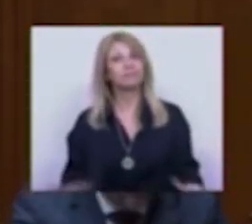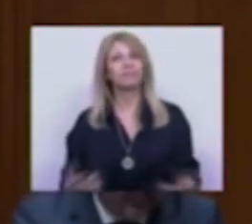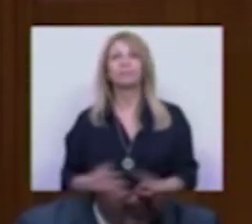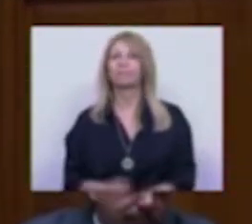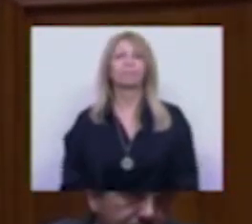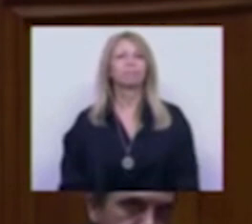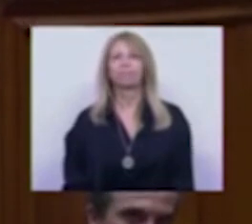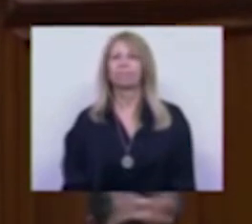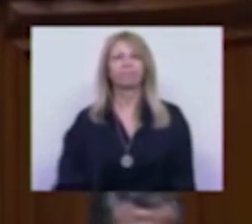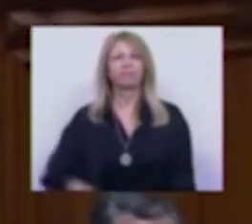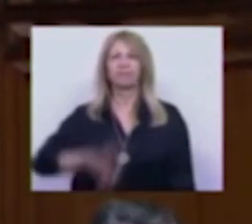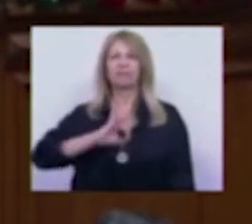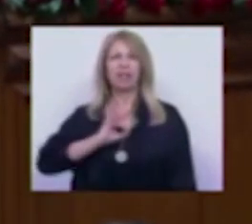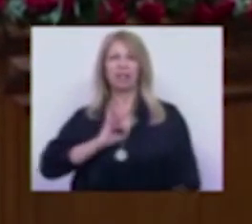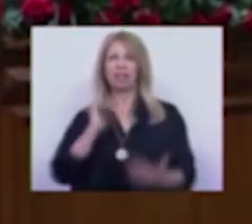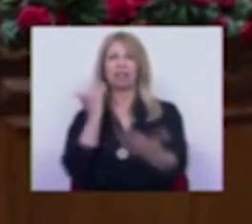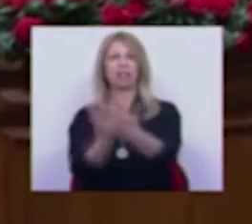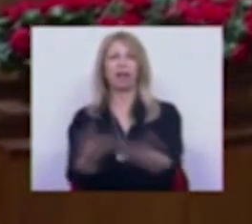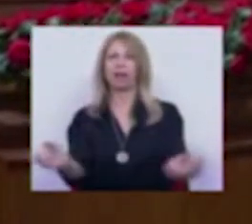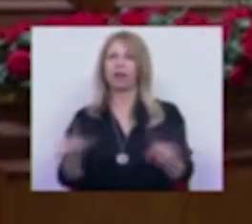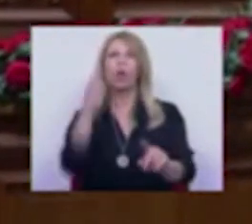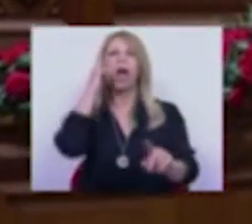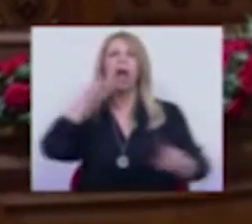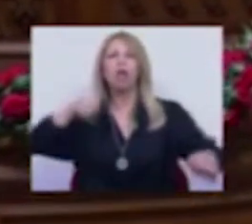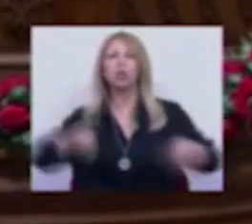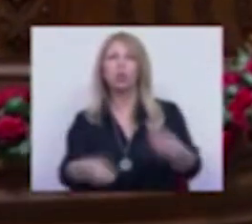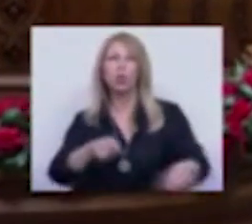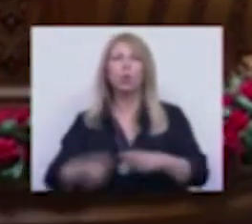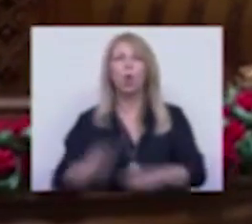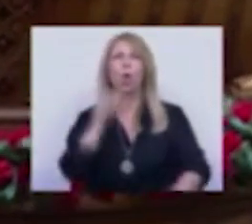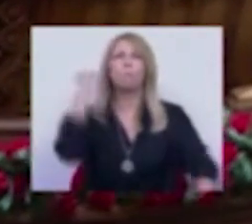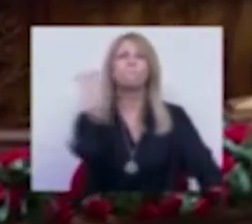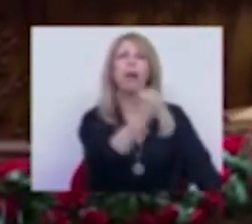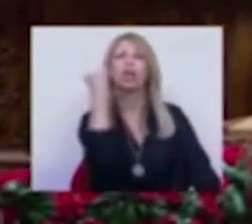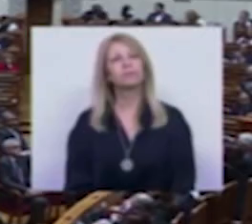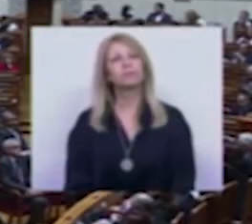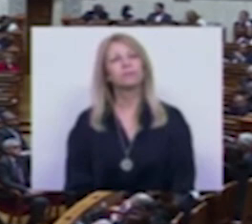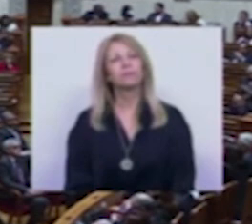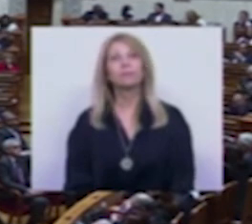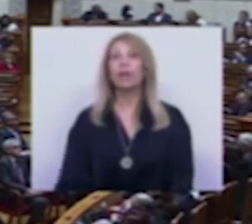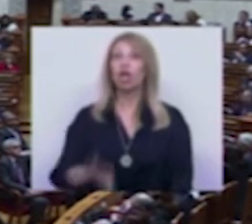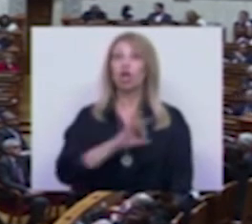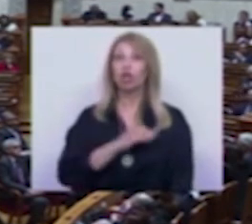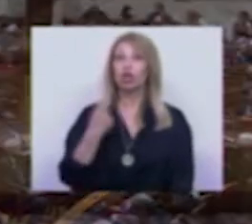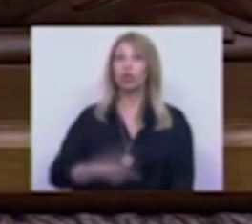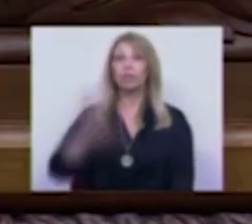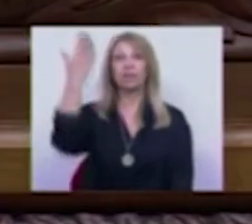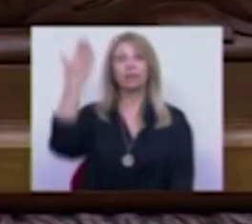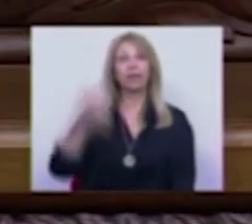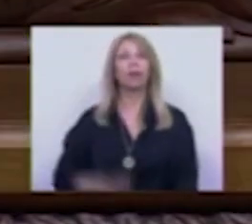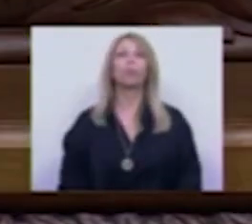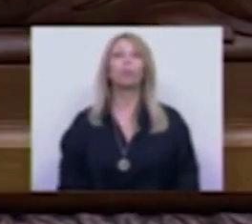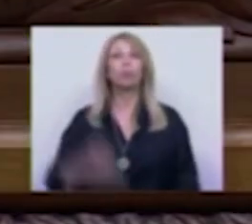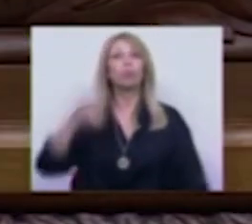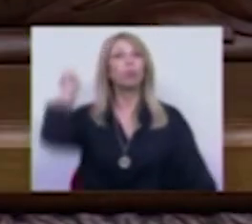que é não condecore aqueles que torturaram, mataram e expropriaram em Portugal. Senhor Presidente da República, nós não podemos